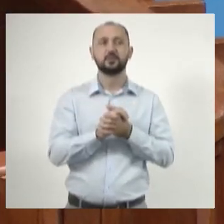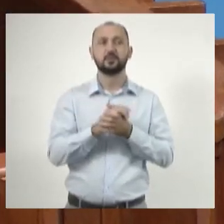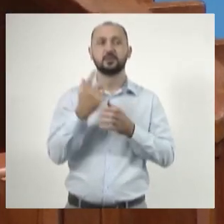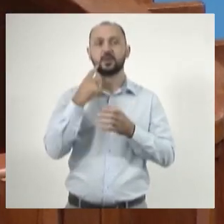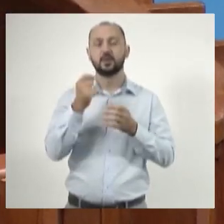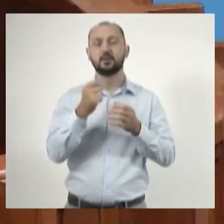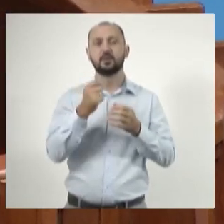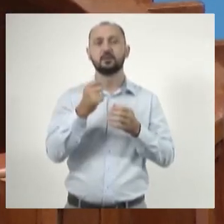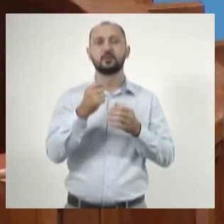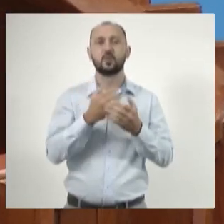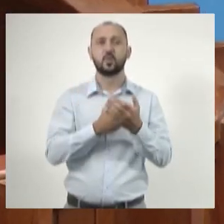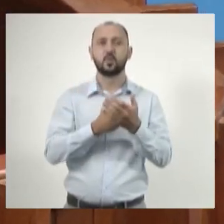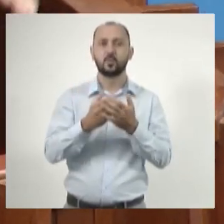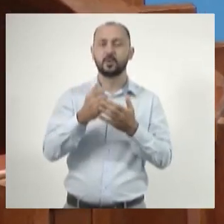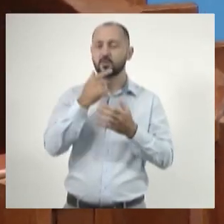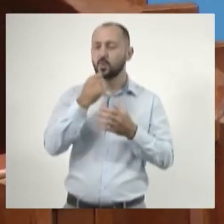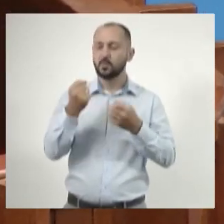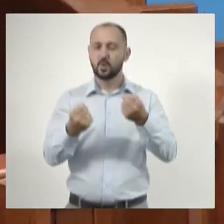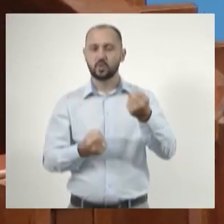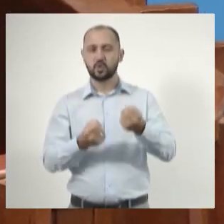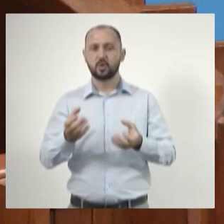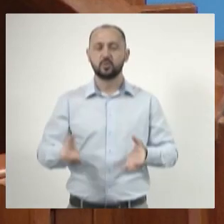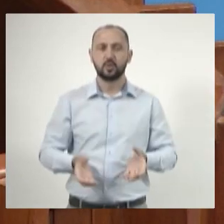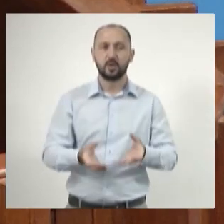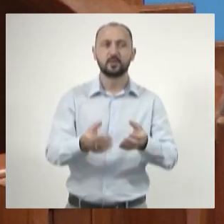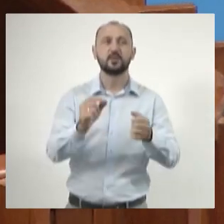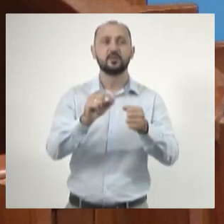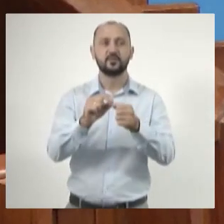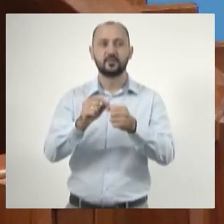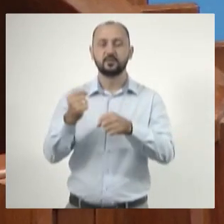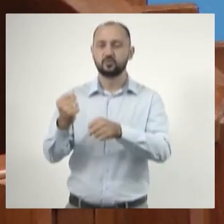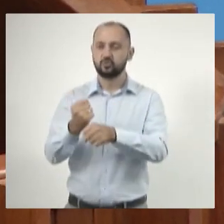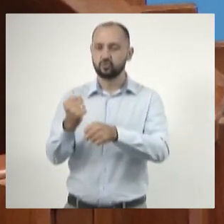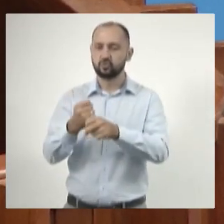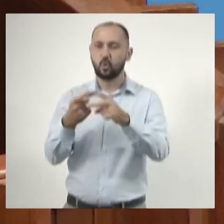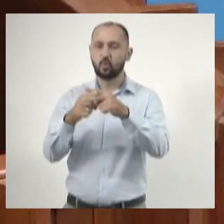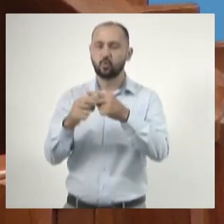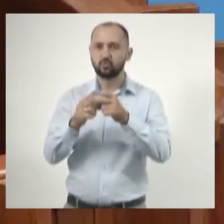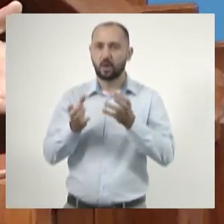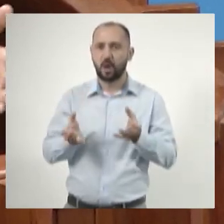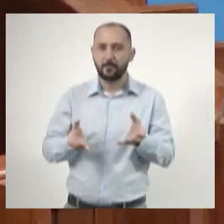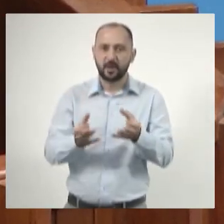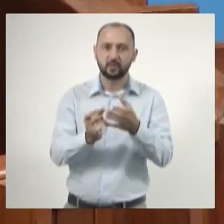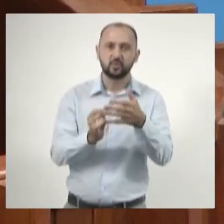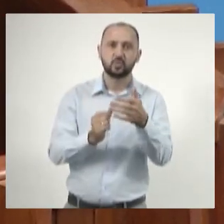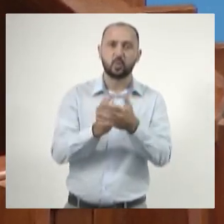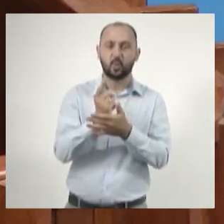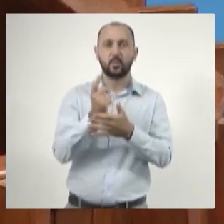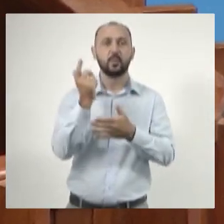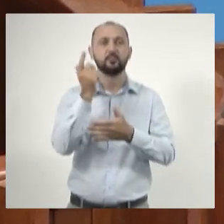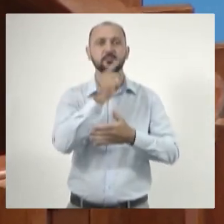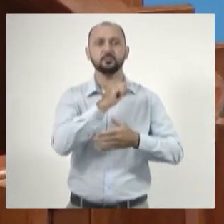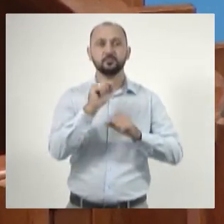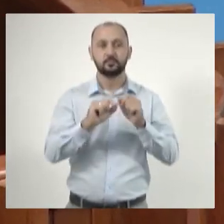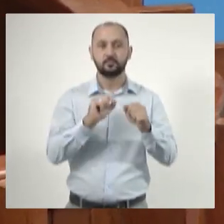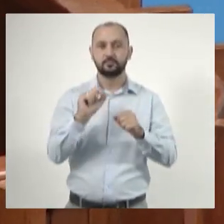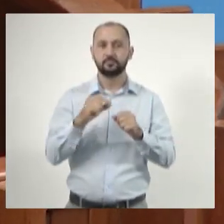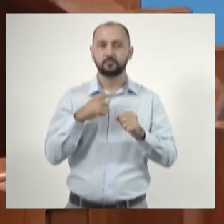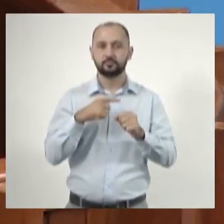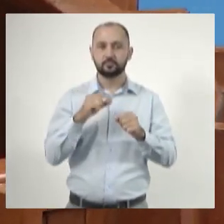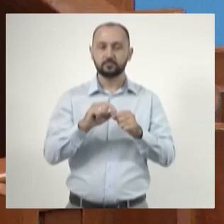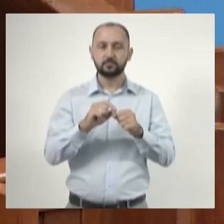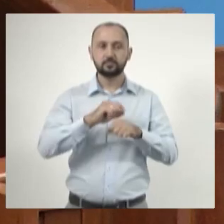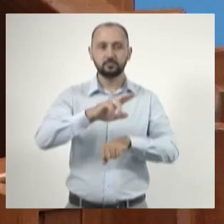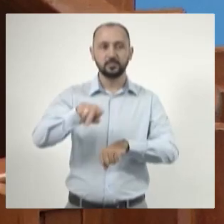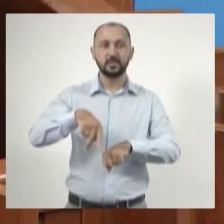emprega desde o tratorista até o fabricante das máquinas que nós compramos para poder fazer com que esse